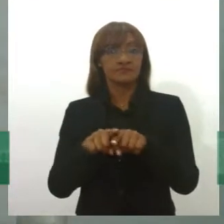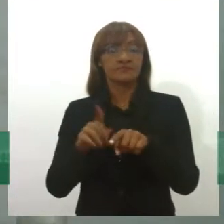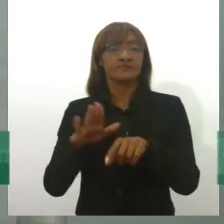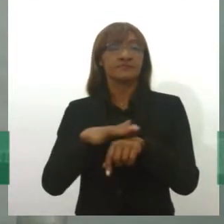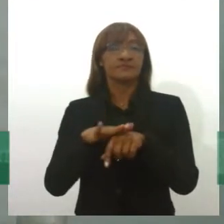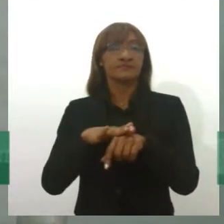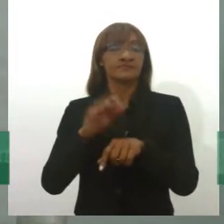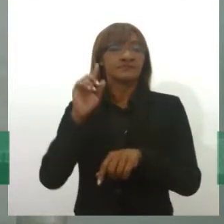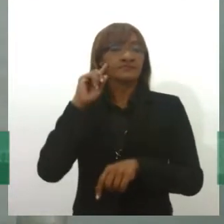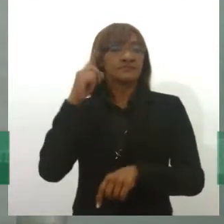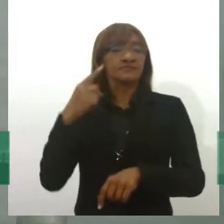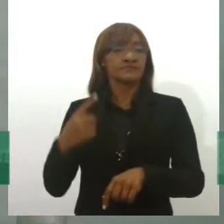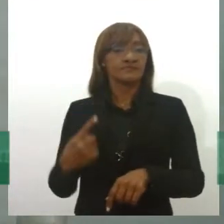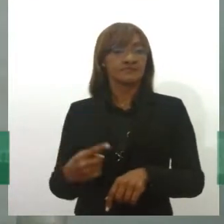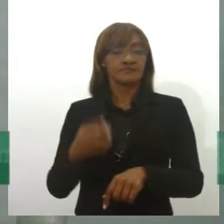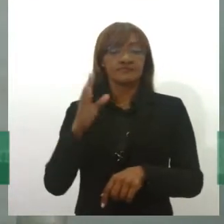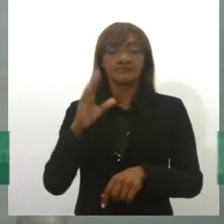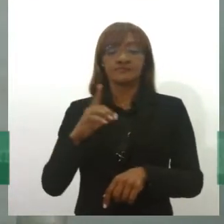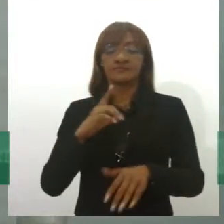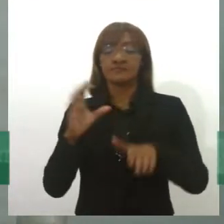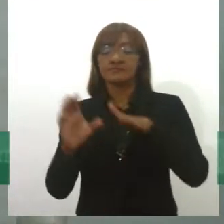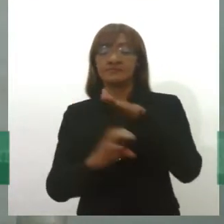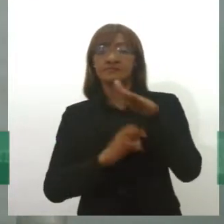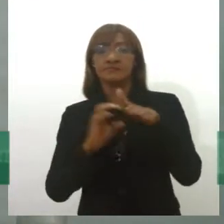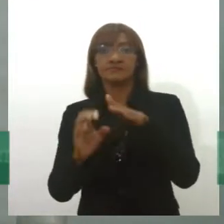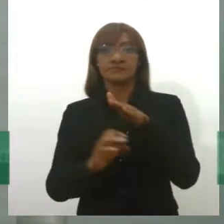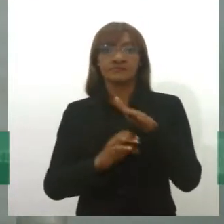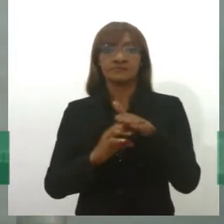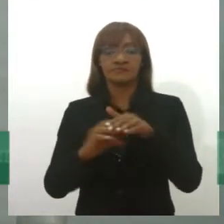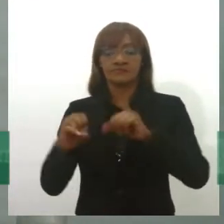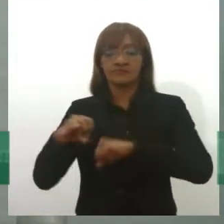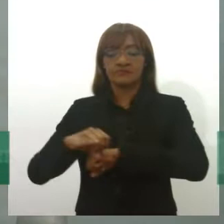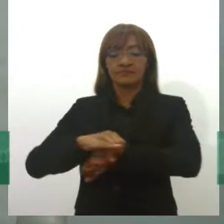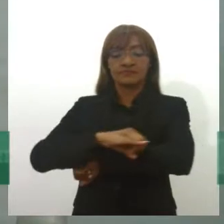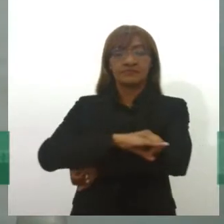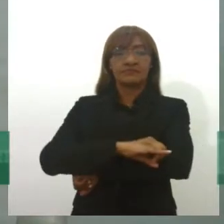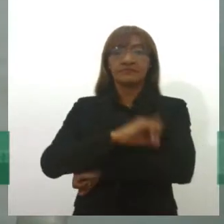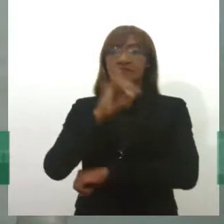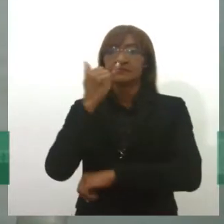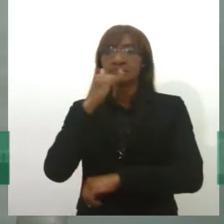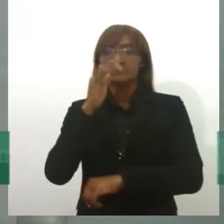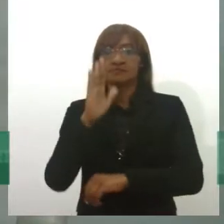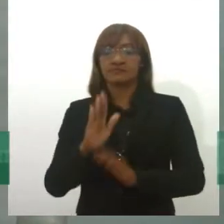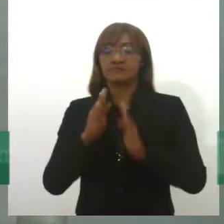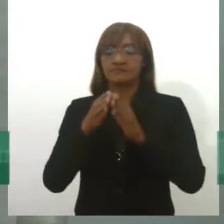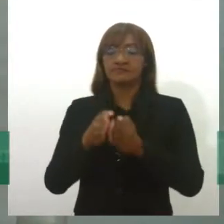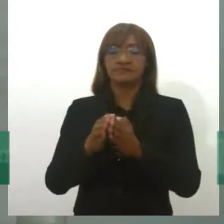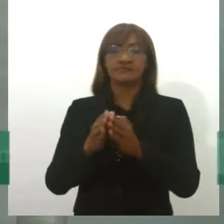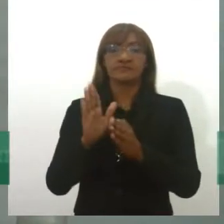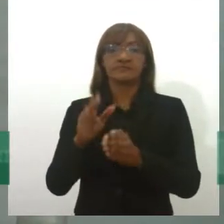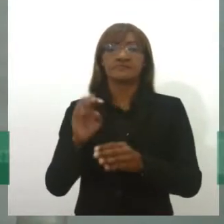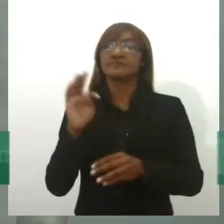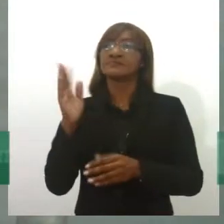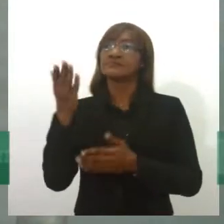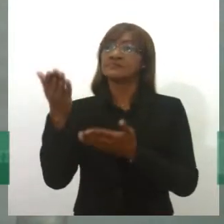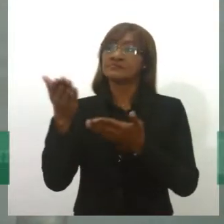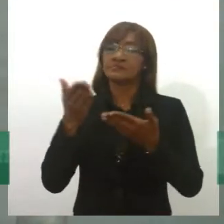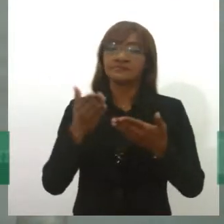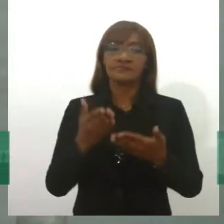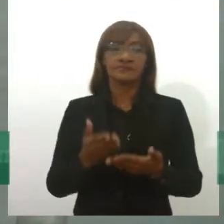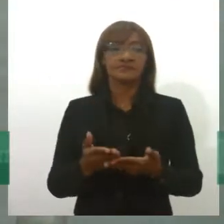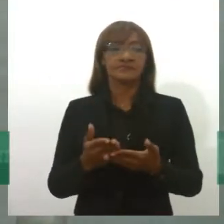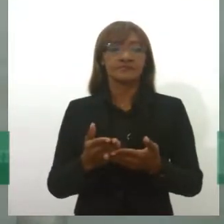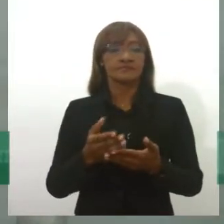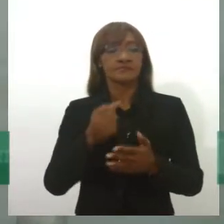Felipe Feres, que assessora empresas dos setores de infraestrutura, de energia marítimo e portuária. Sejam muito bem-vindos aqui ao